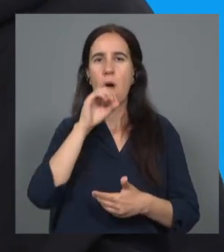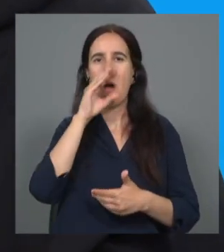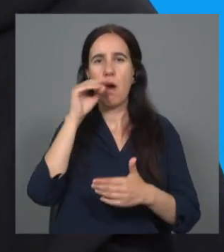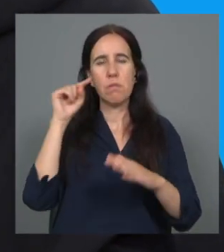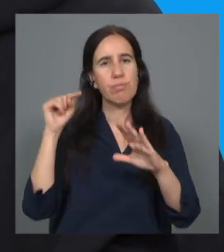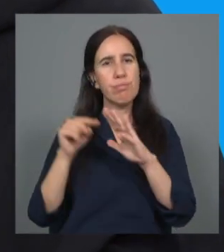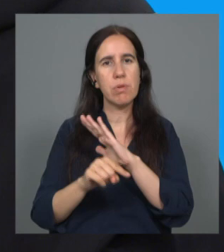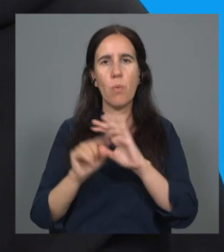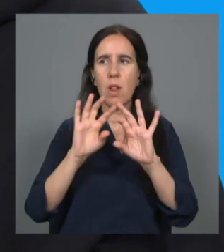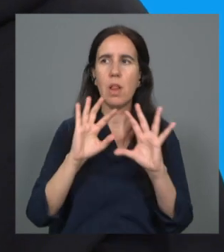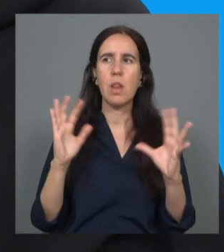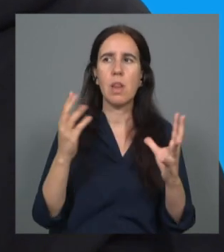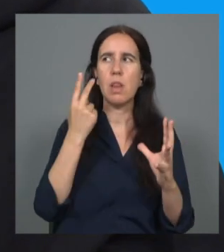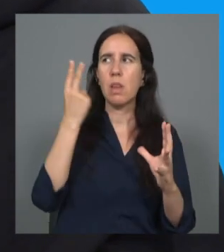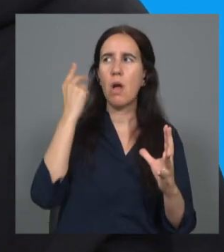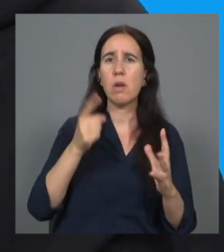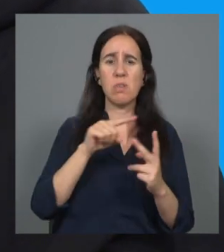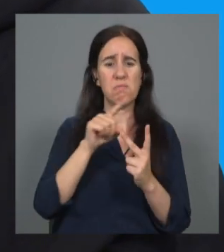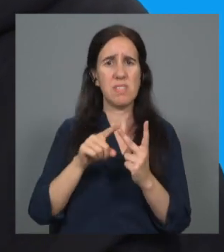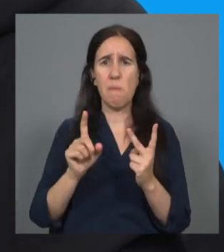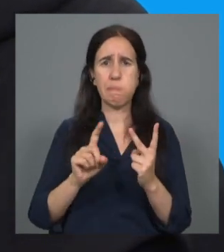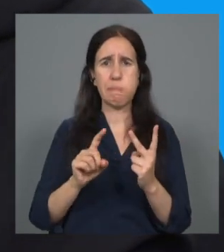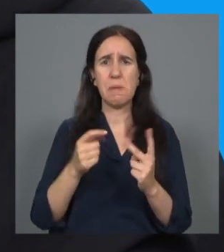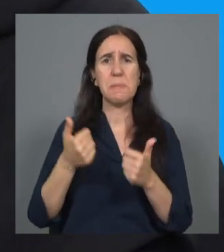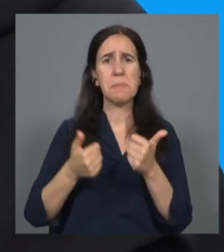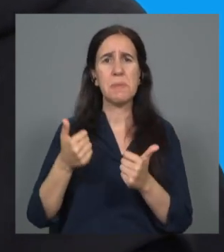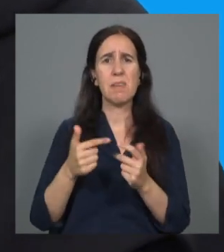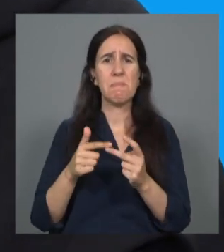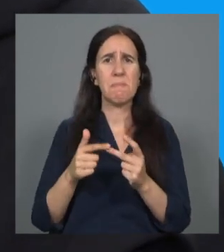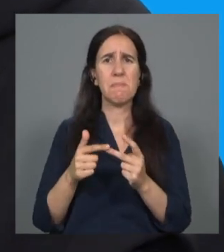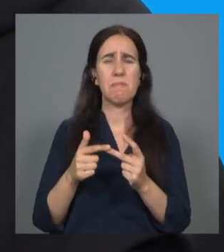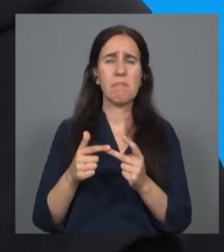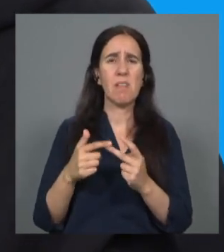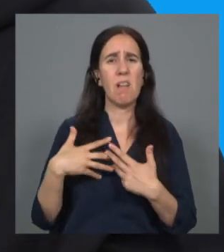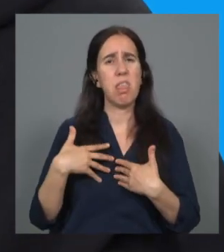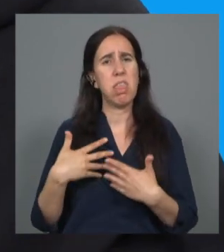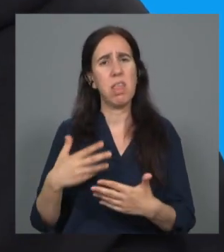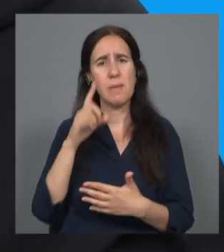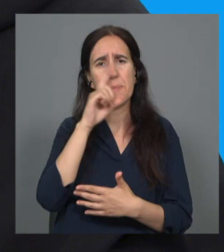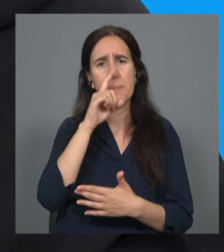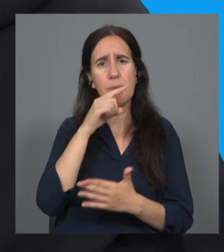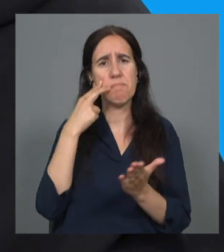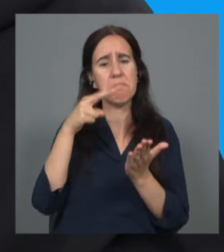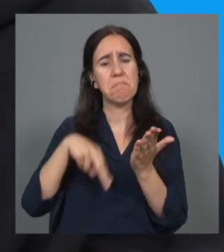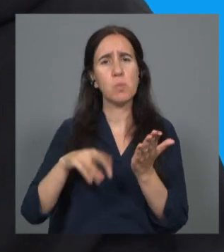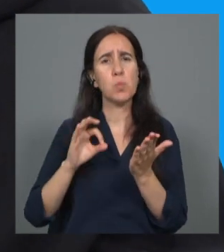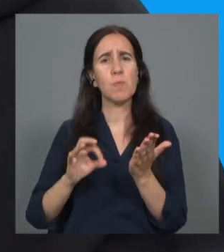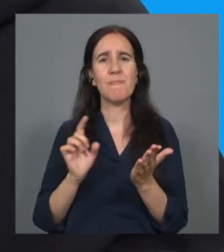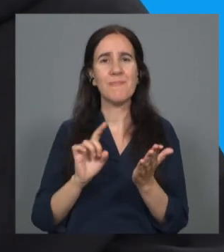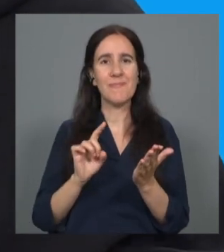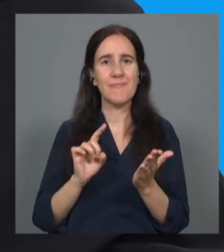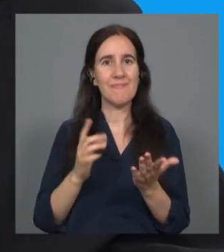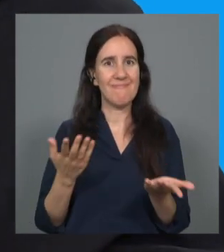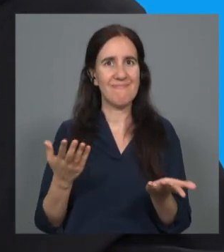aquele ambiente, ou senão depois, enfim, nos cansa e não chegamos até o fim. Enquanto